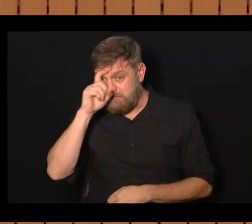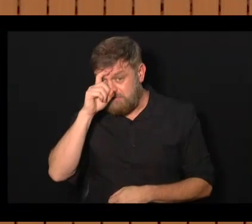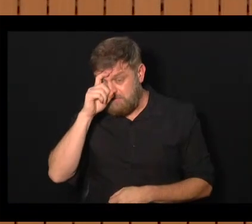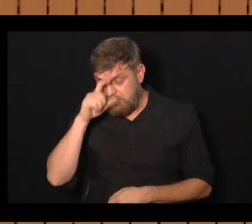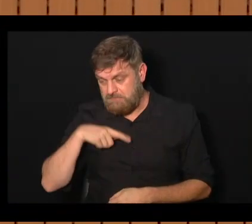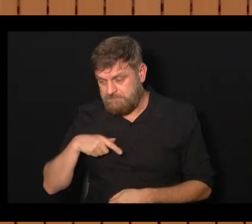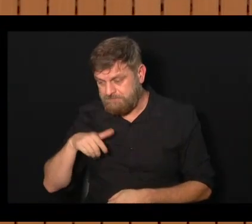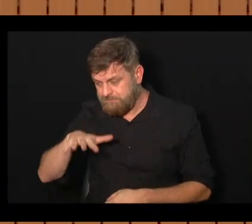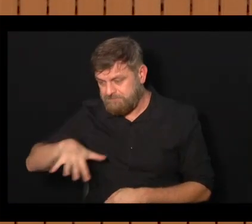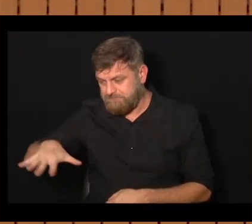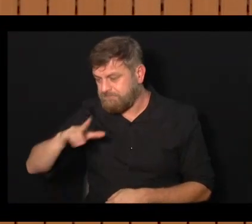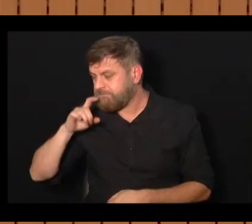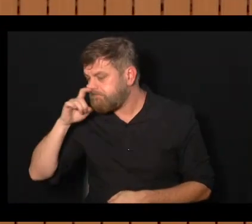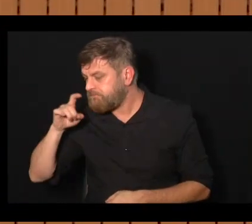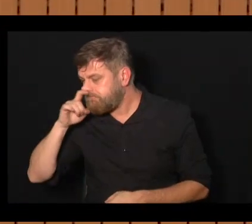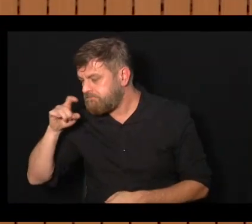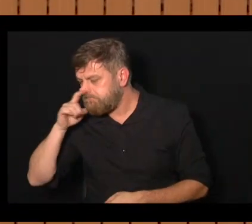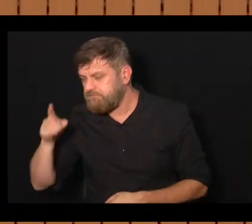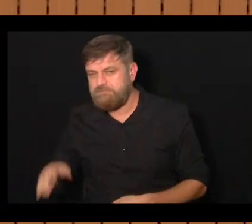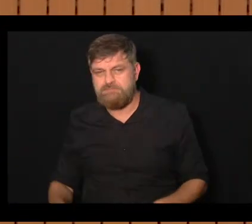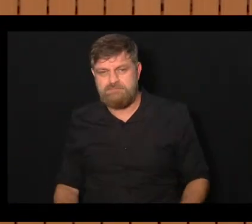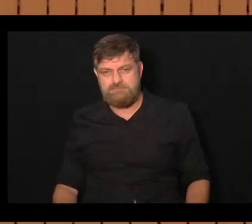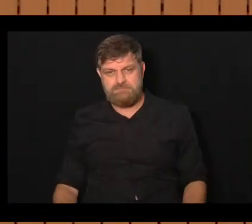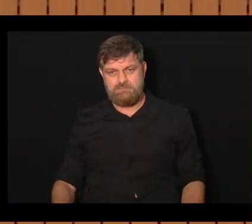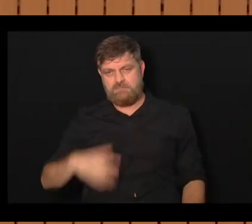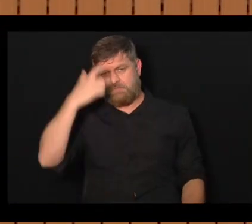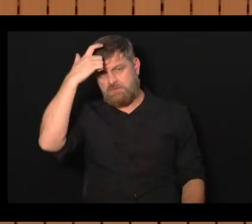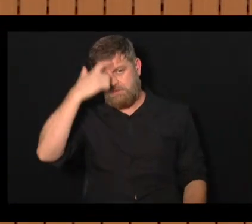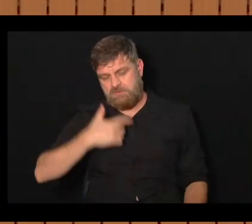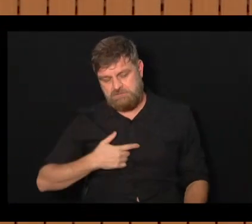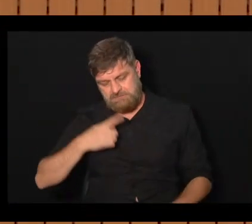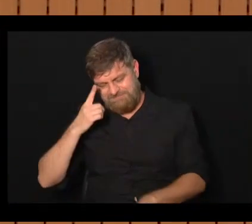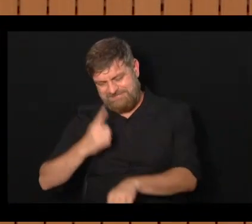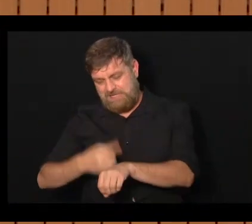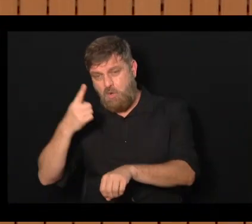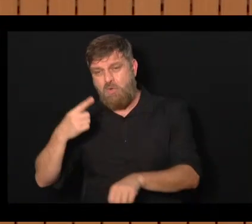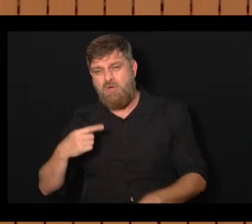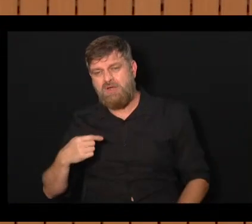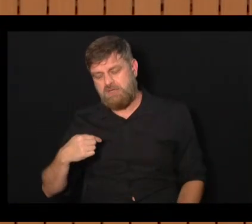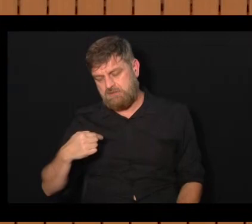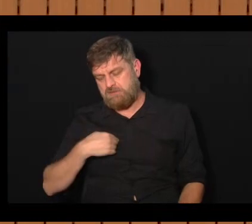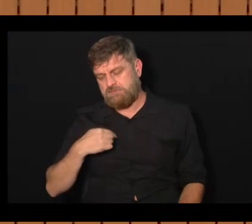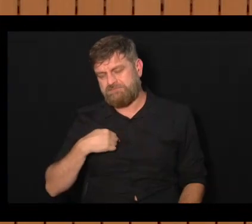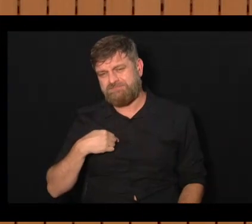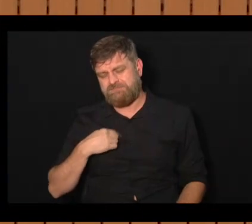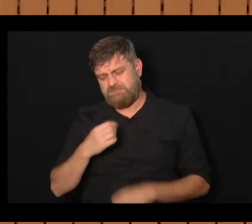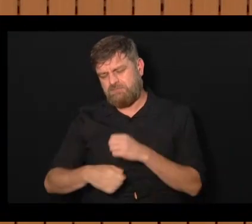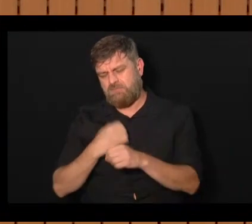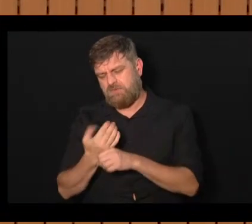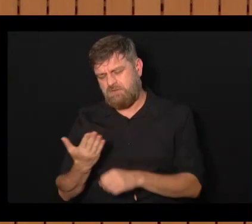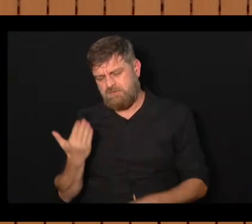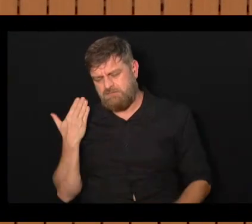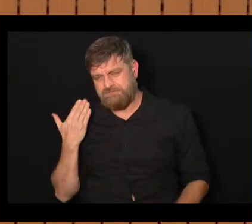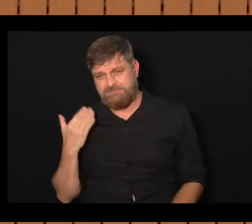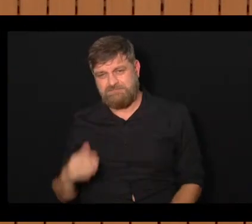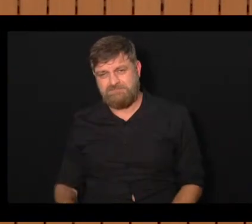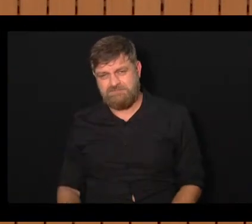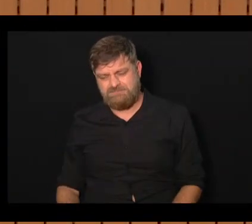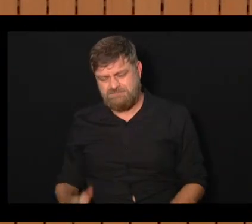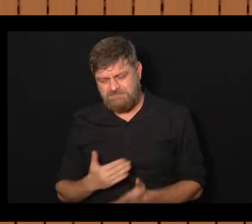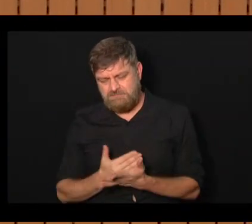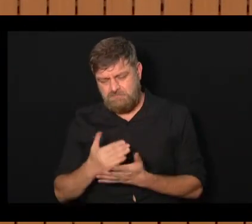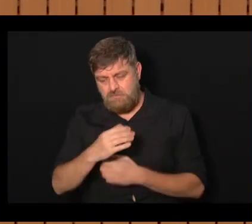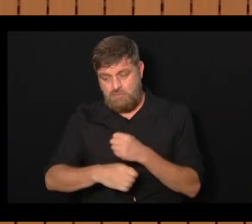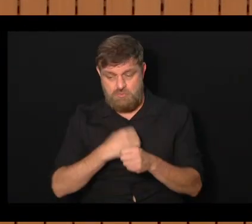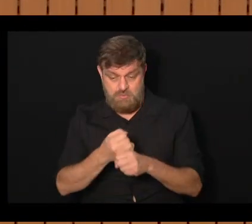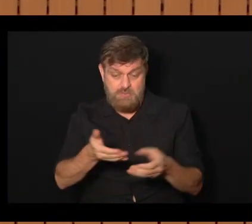o Hospital Ouro Verde. Tive um momento durante o ano passado, não, o começo desse